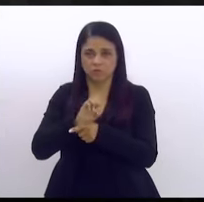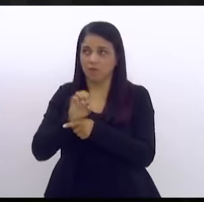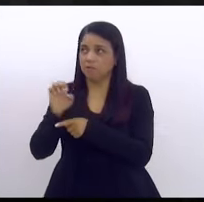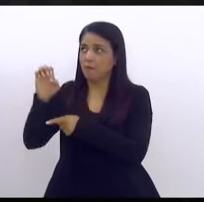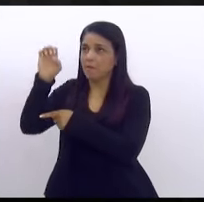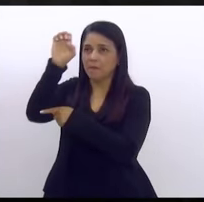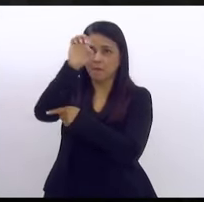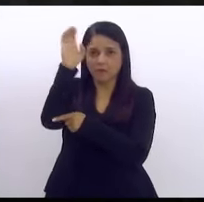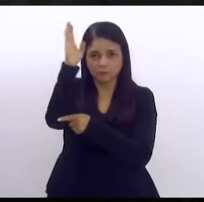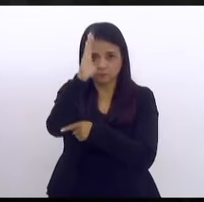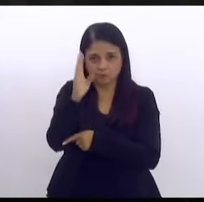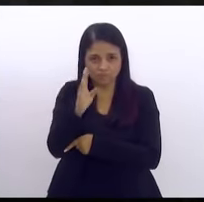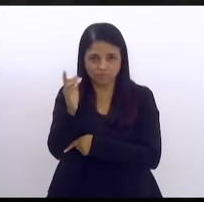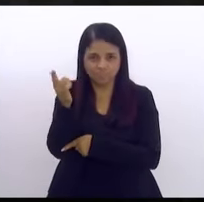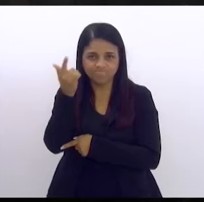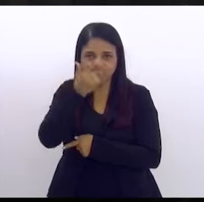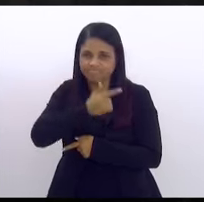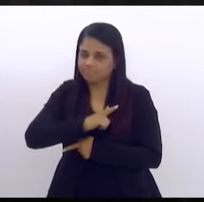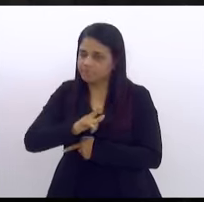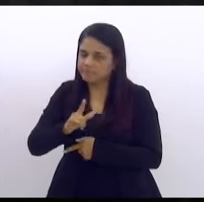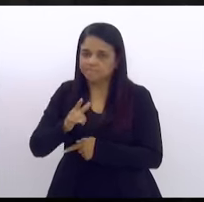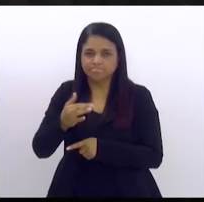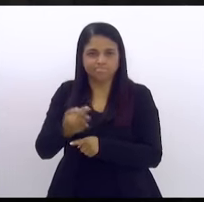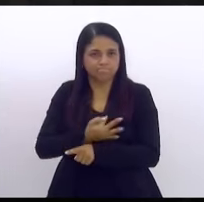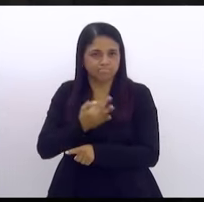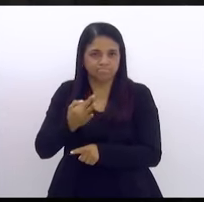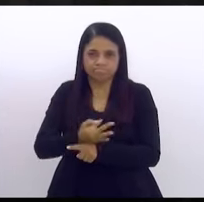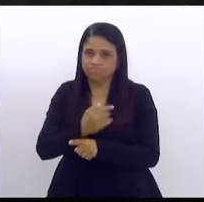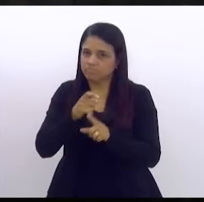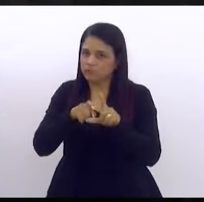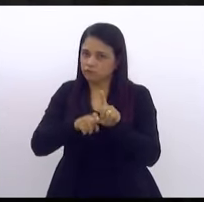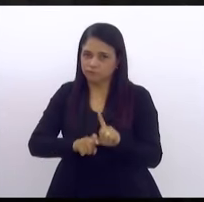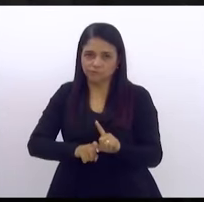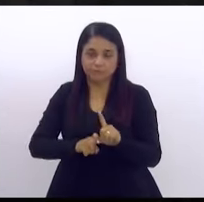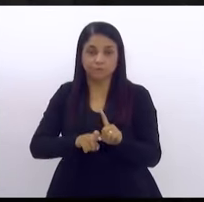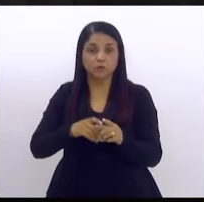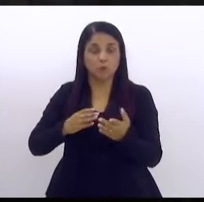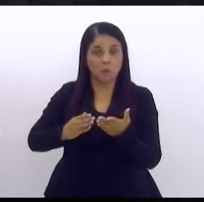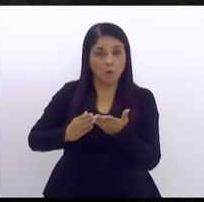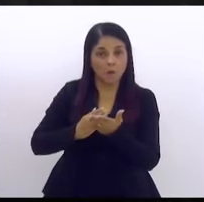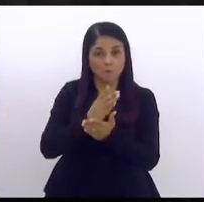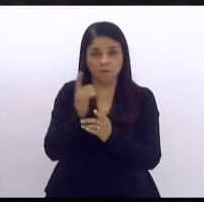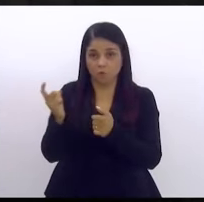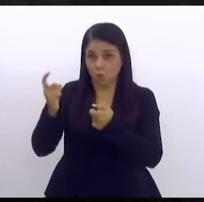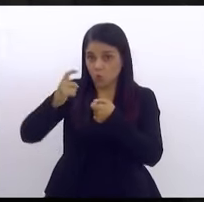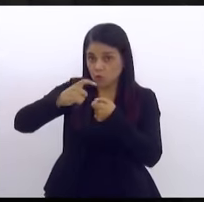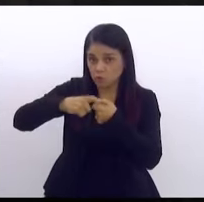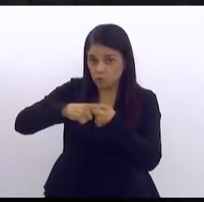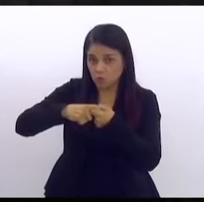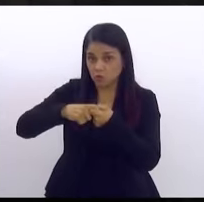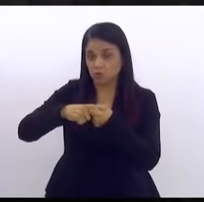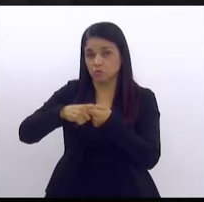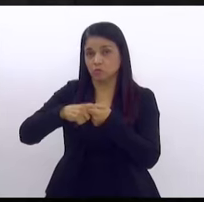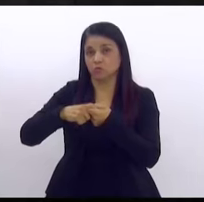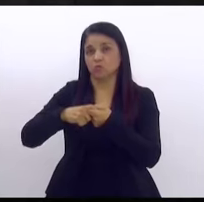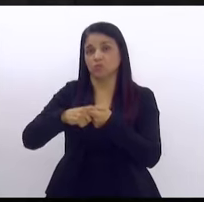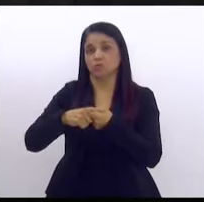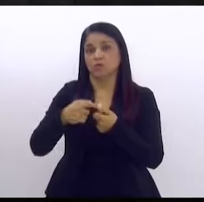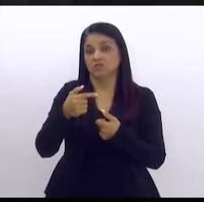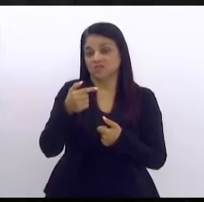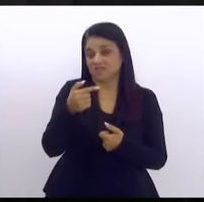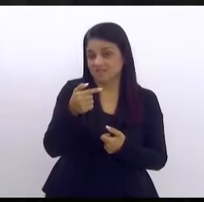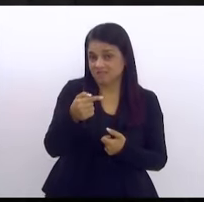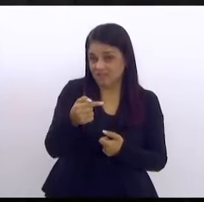brasileiros suportarem essa dívida. Quando a gente aprovou o consórcio ontem, é porque do consórcio de